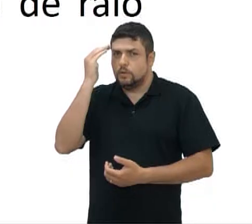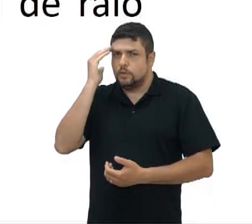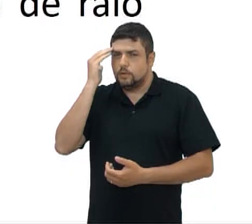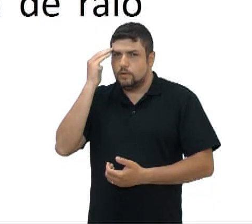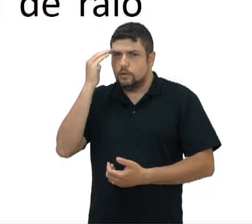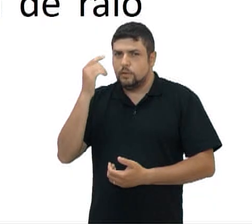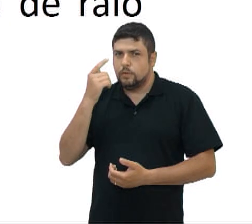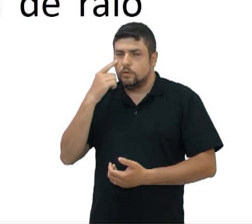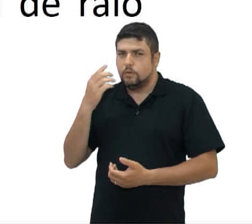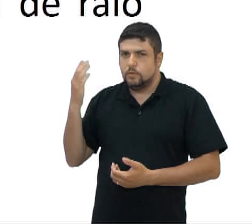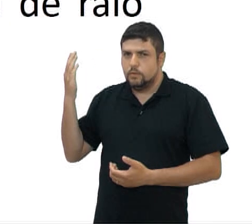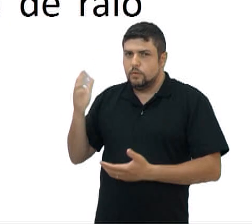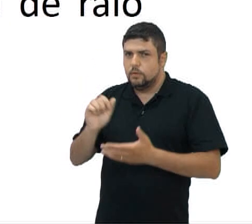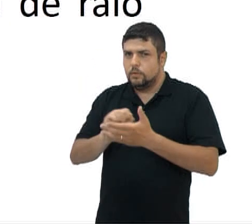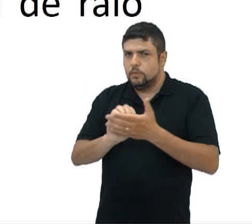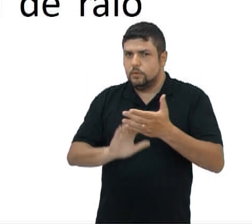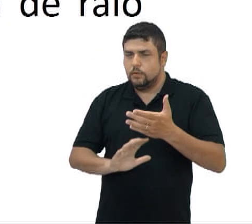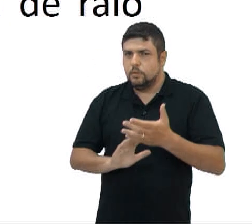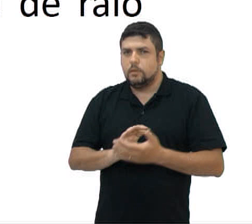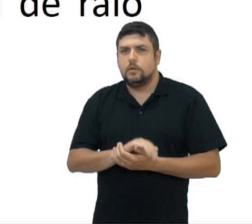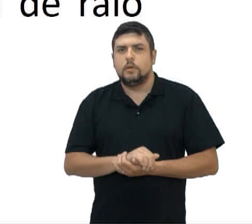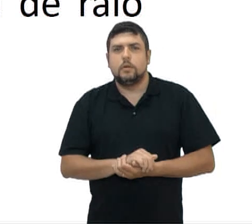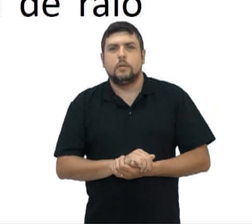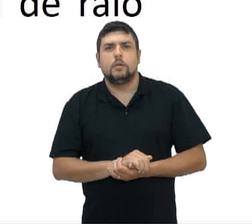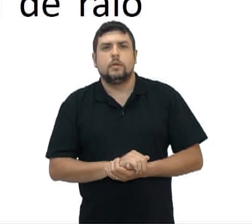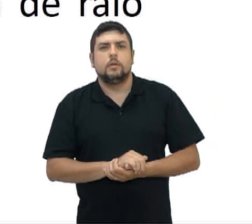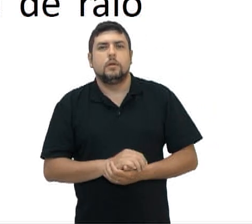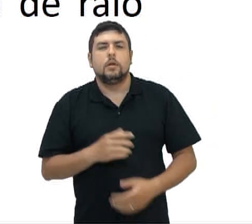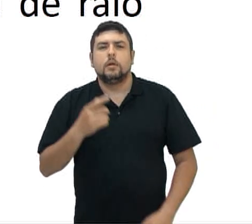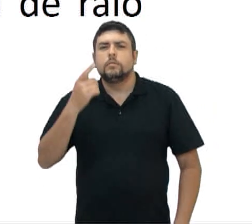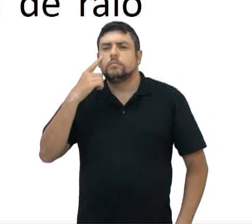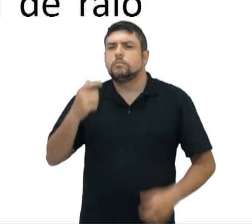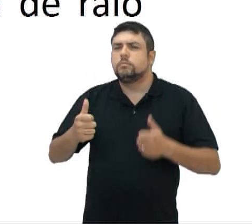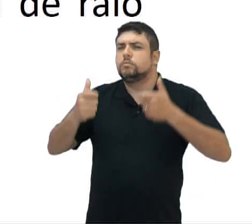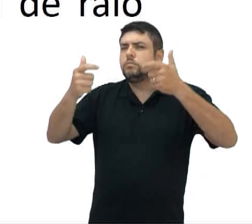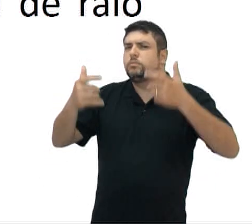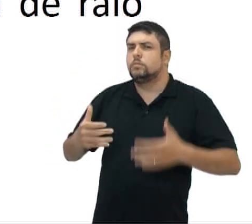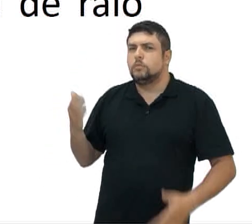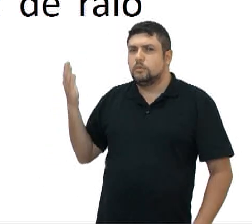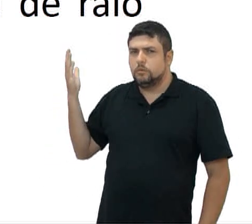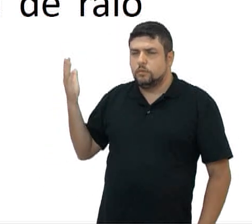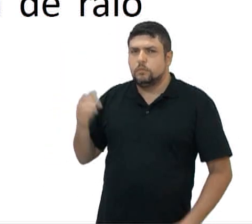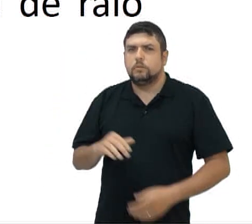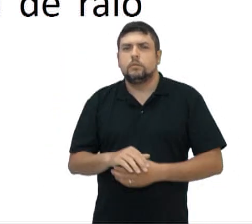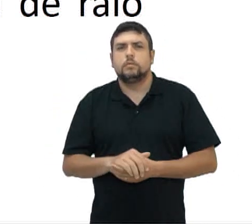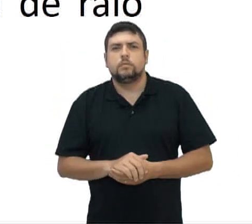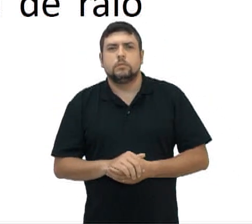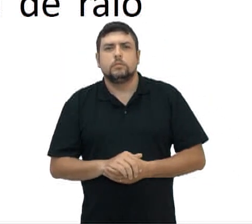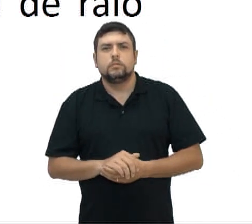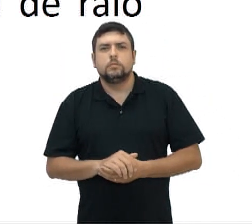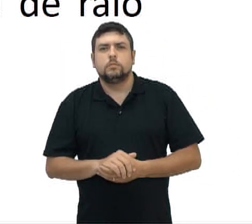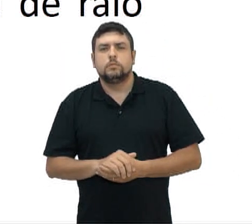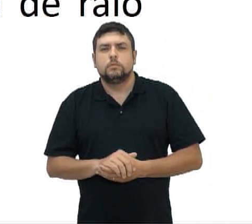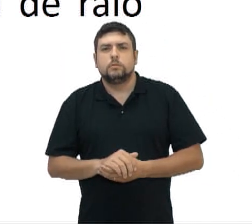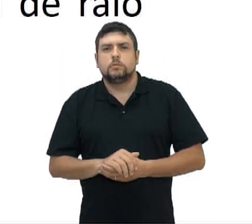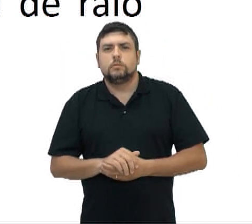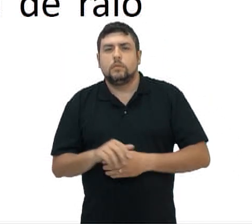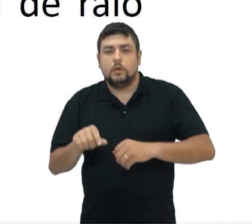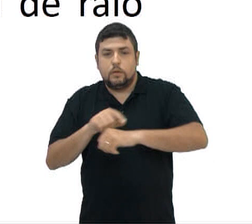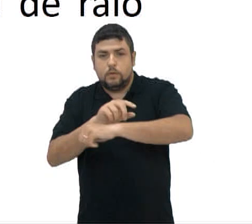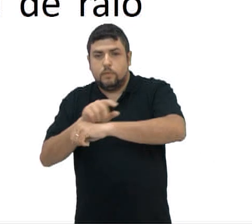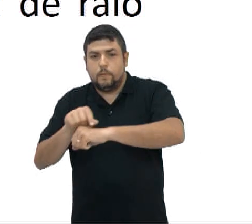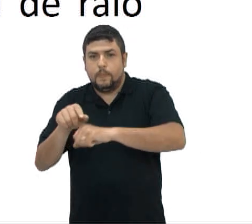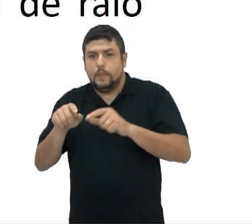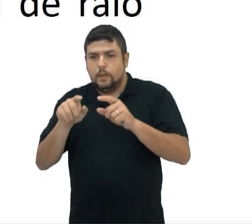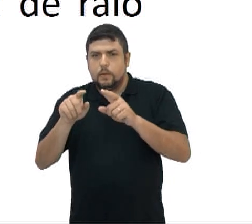um exercício para vocês fazerem. O que diz esse exercício? O perímetro de um polígono regular escrito em